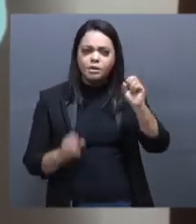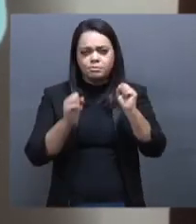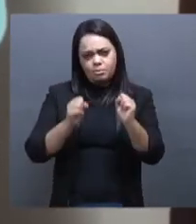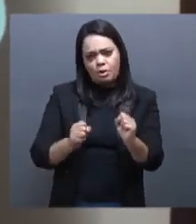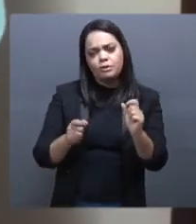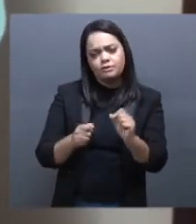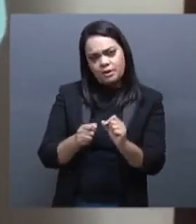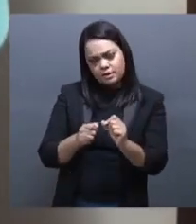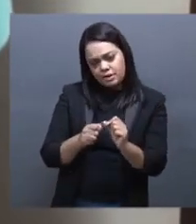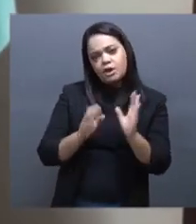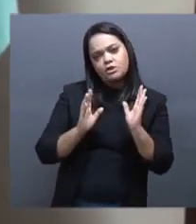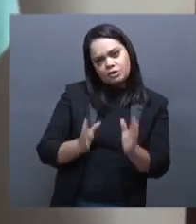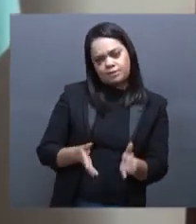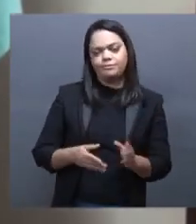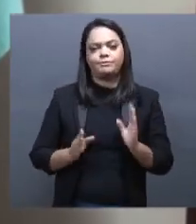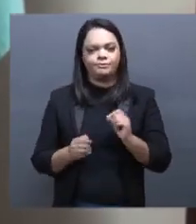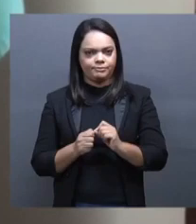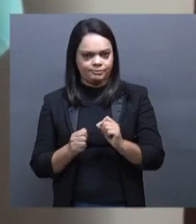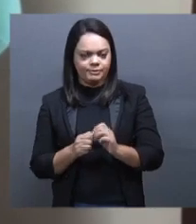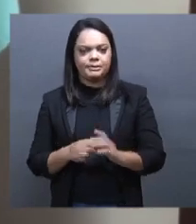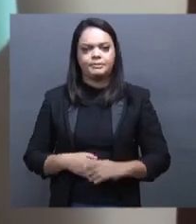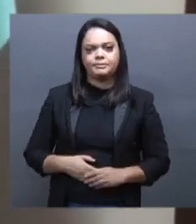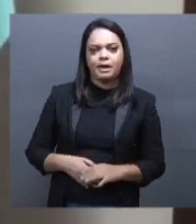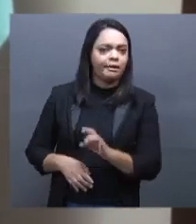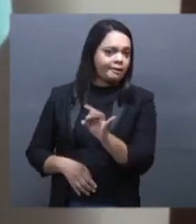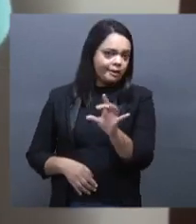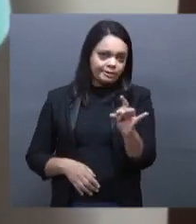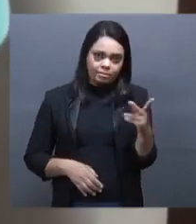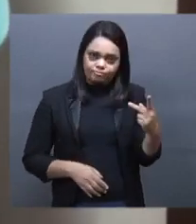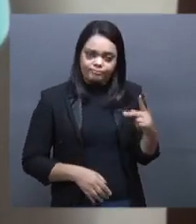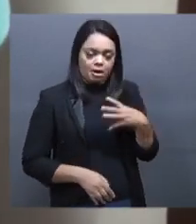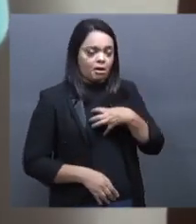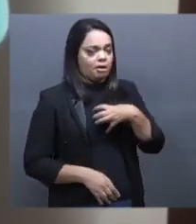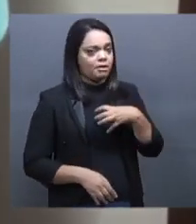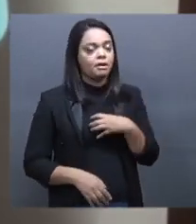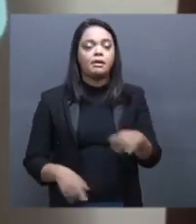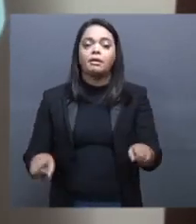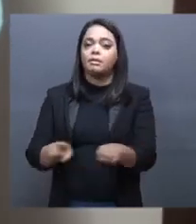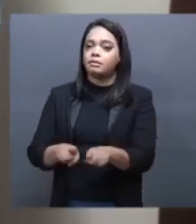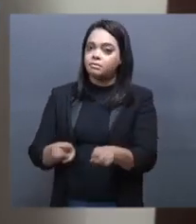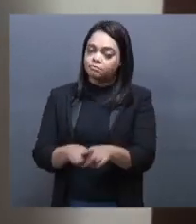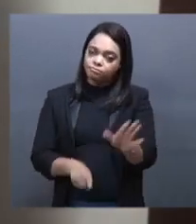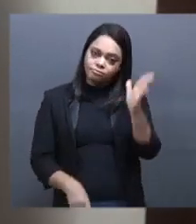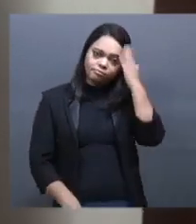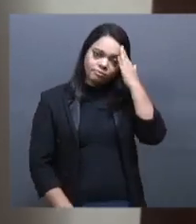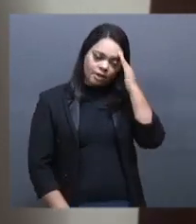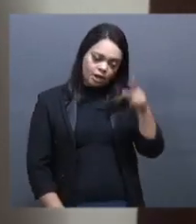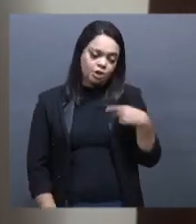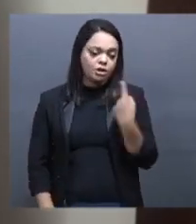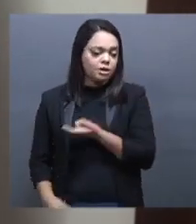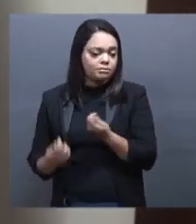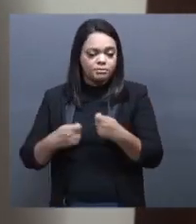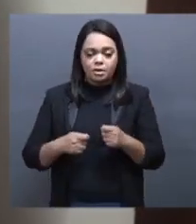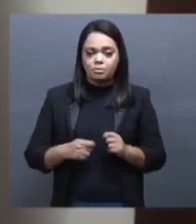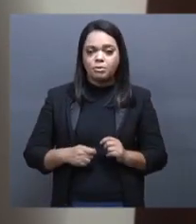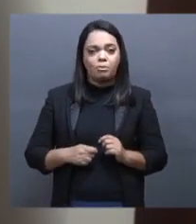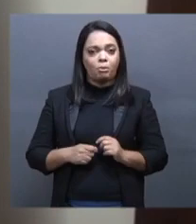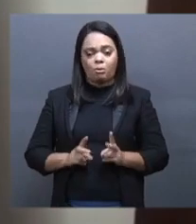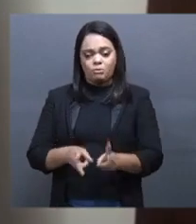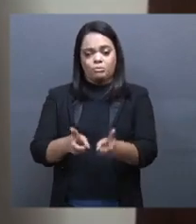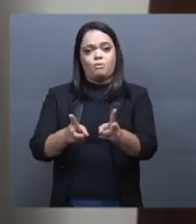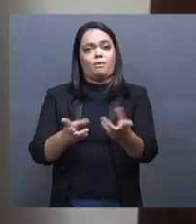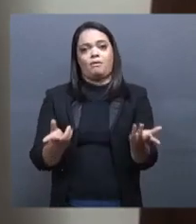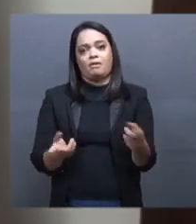sido feito nesse momento foi feito, cada um a seu jeito. Também compreendemos que nós precisamos continuar caminhando, e